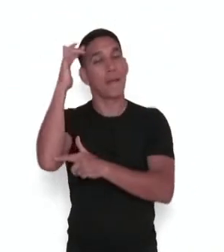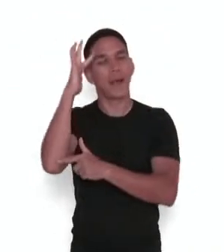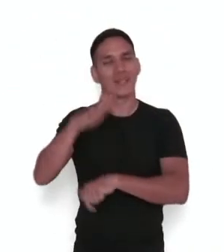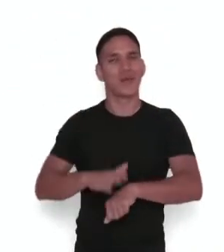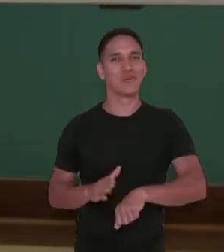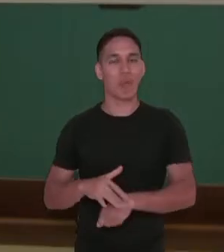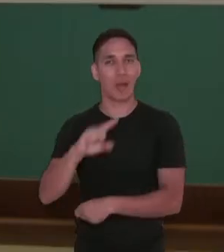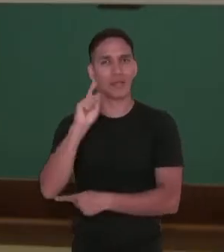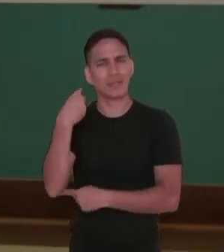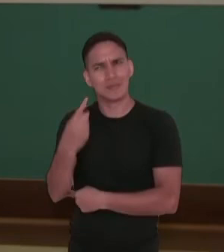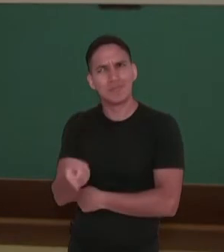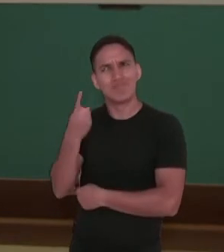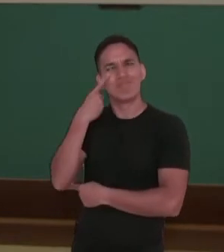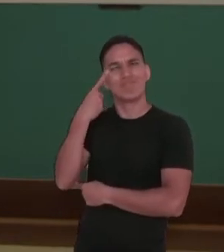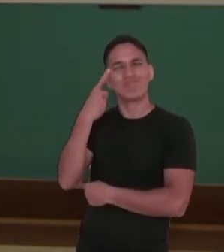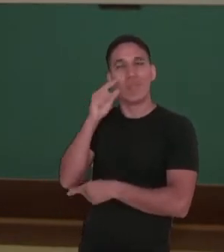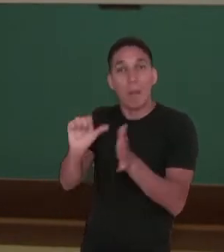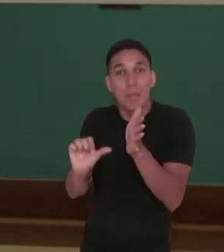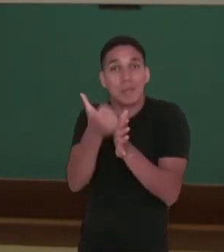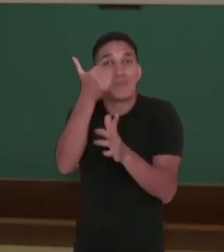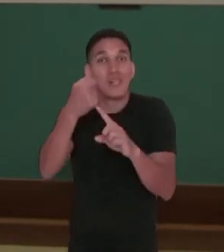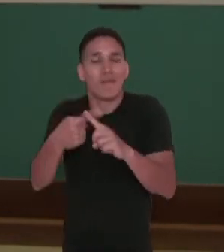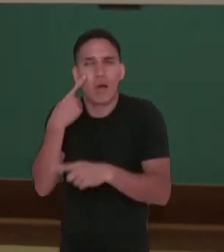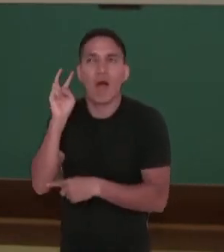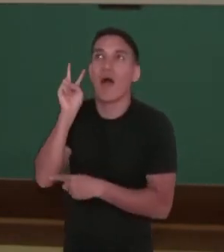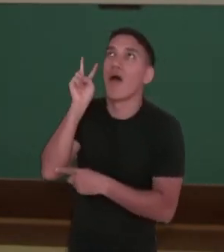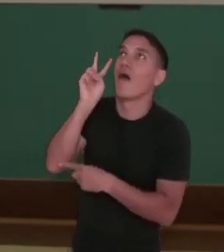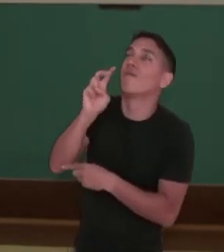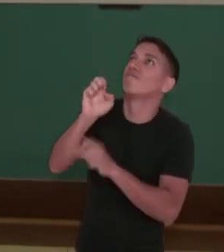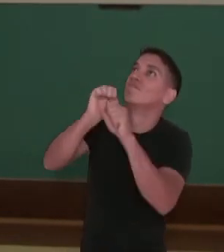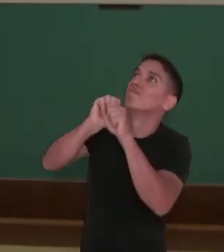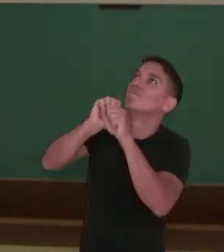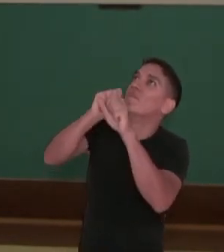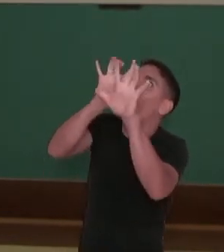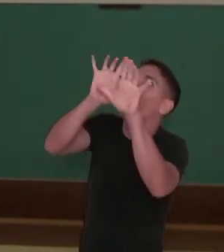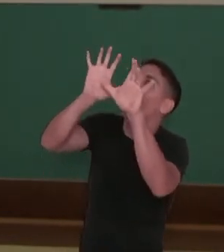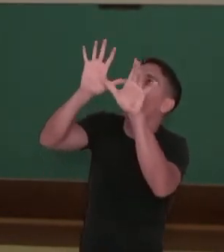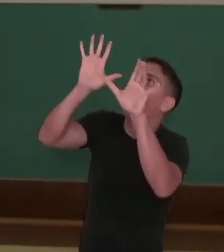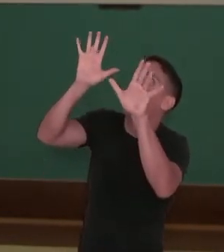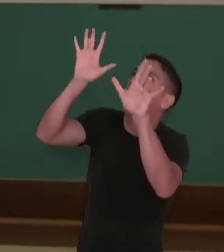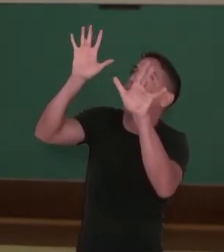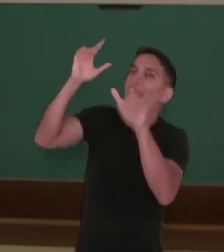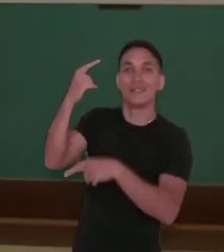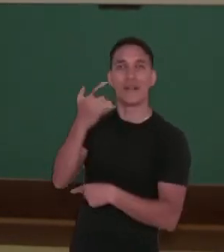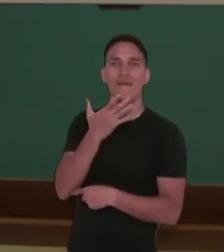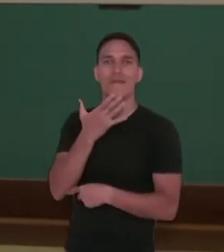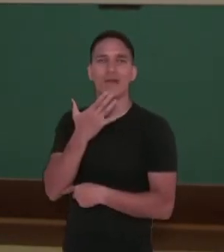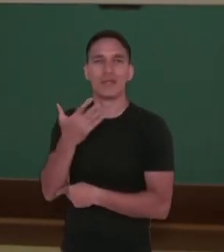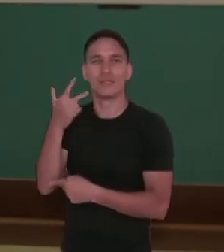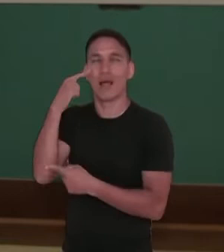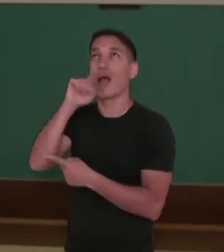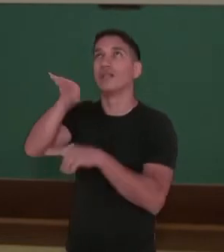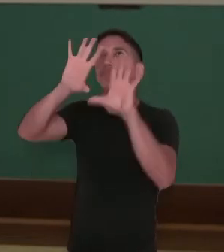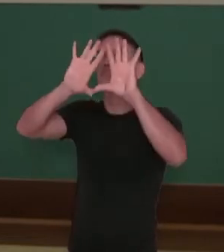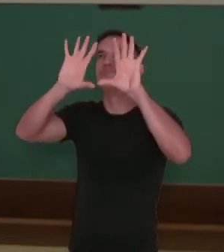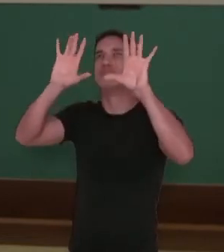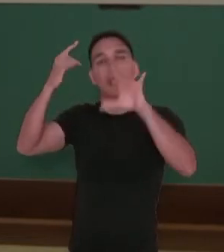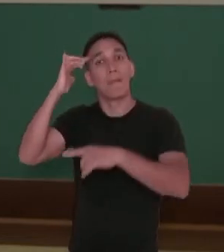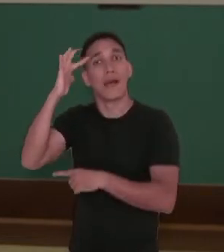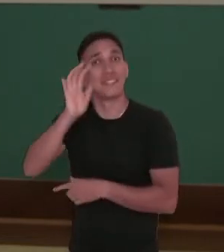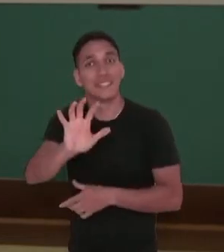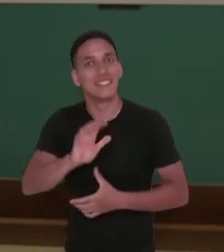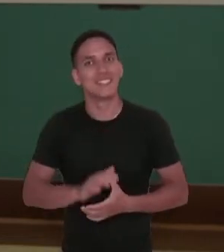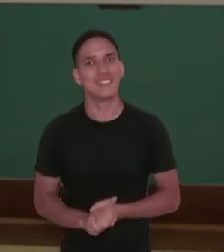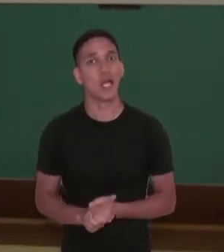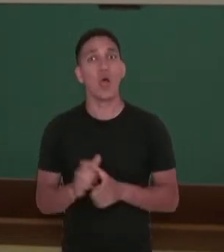da primeira vez que se pôde ver os fogos de artifício no céu. Imagine